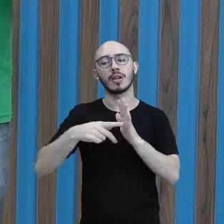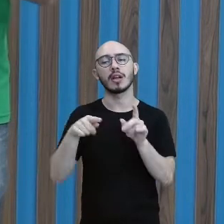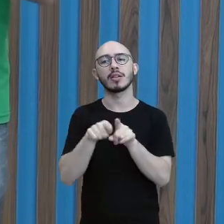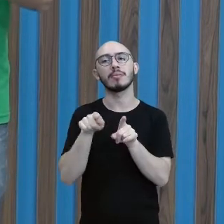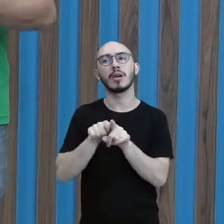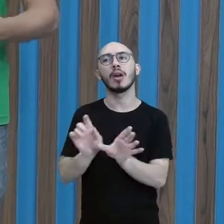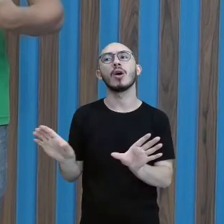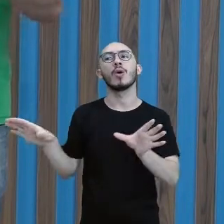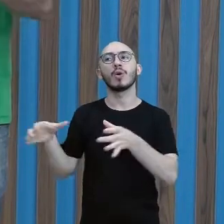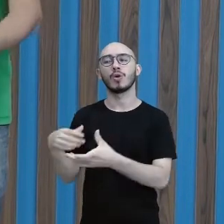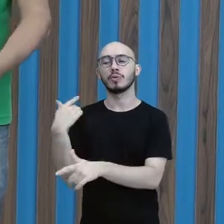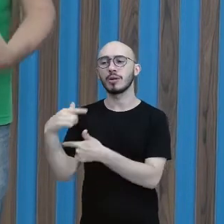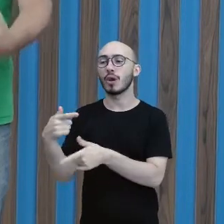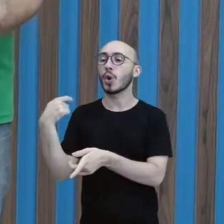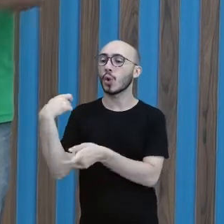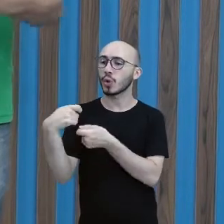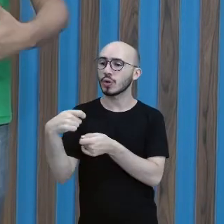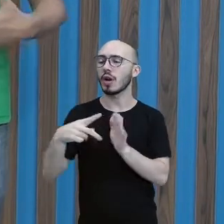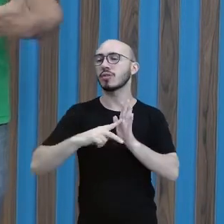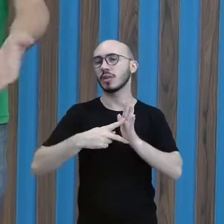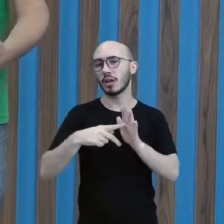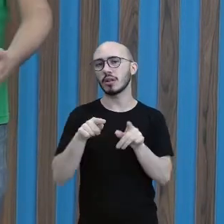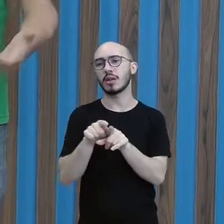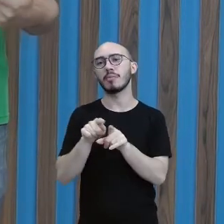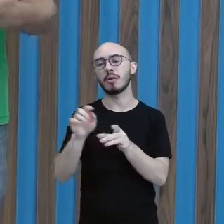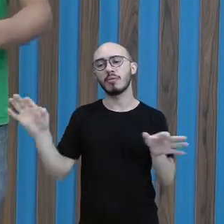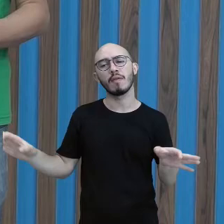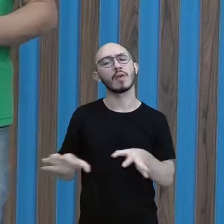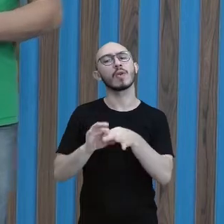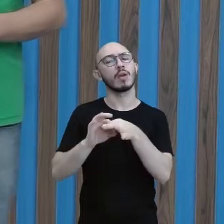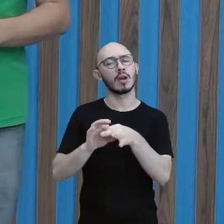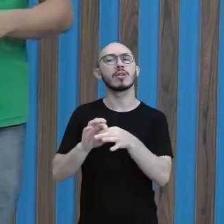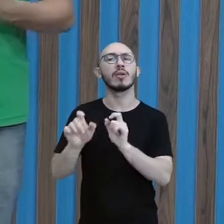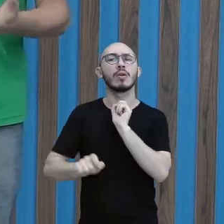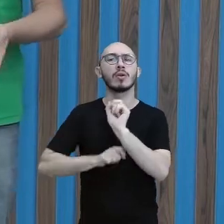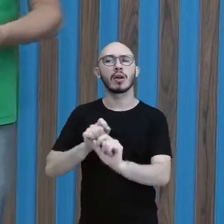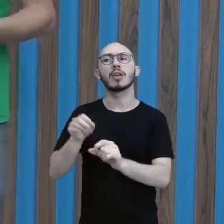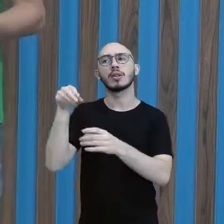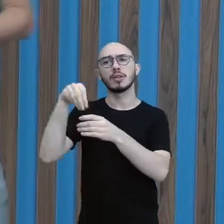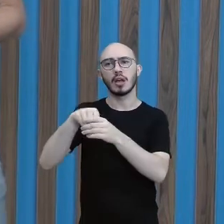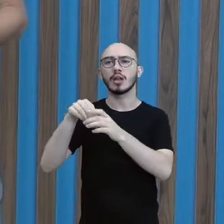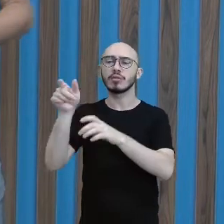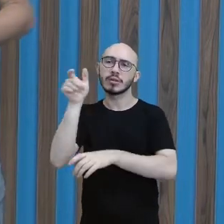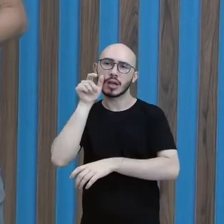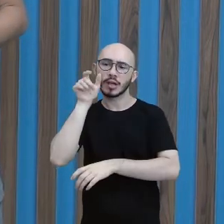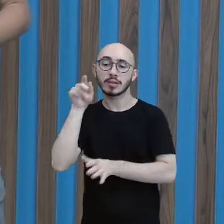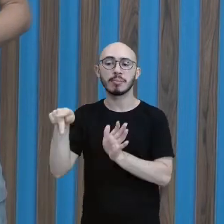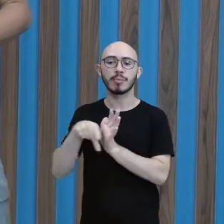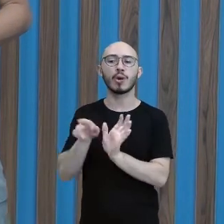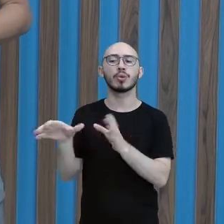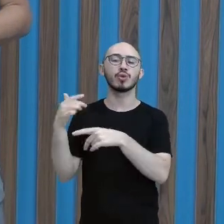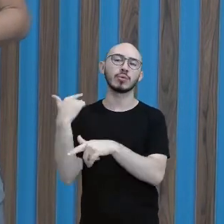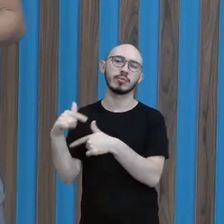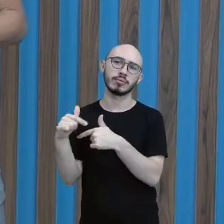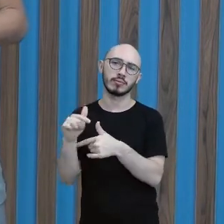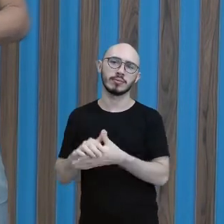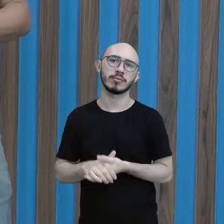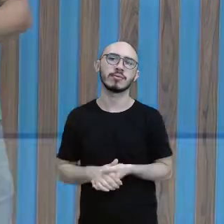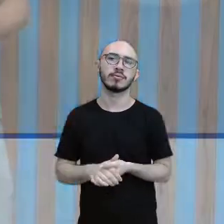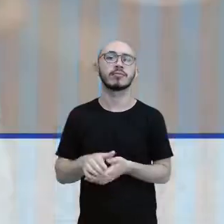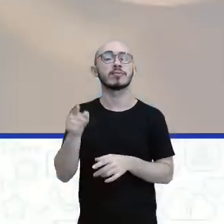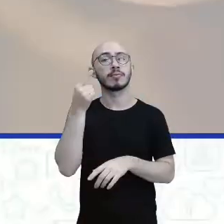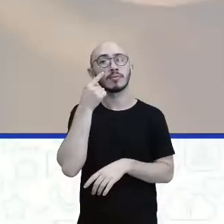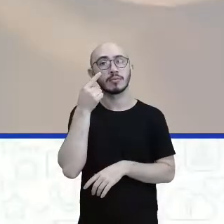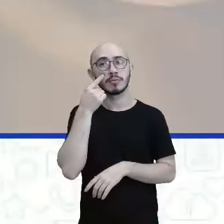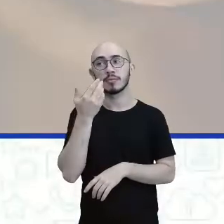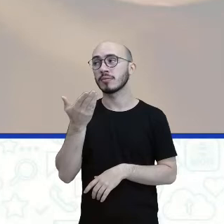seja, os trabalhadores e trabalhadoras controlarem, fazendo com que ele atue, né, dentro dos nossos interesses, tá? E aí eu quero chamar a